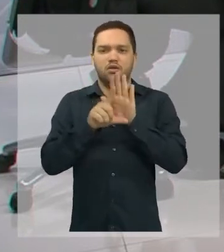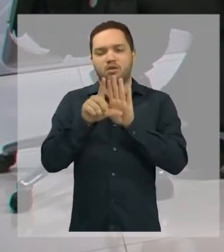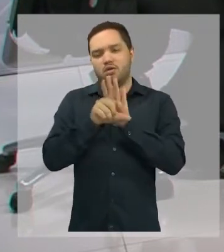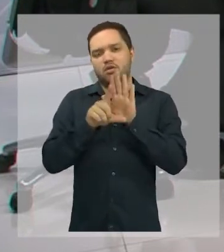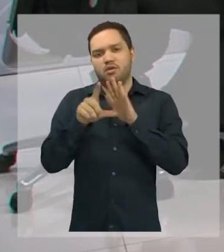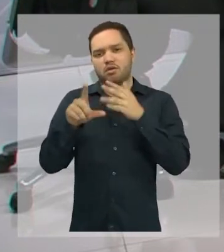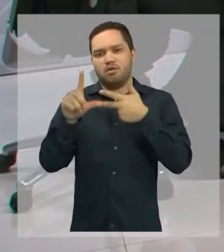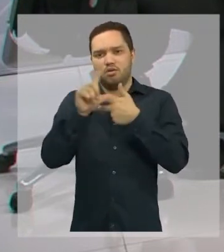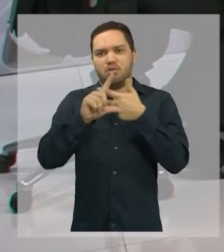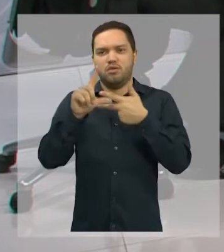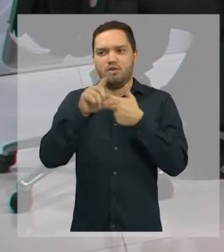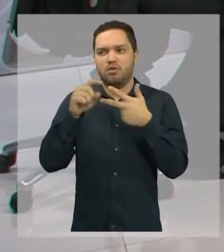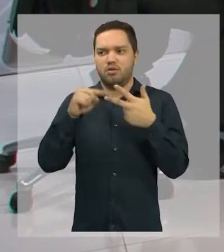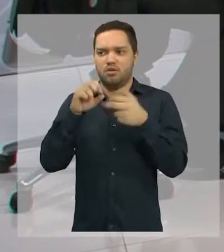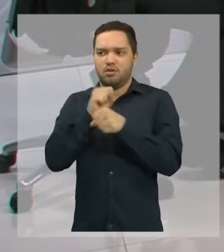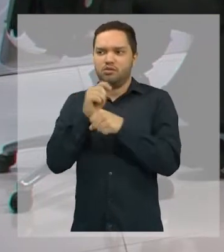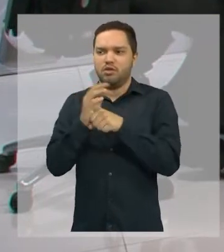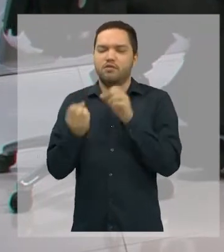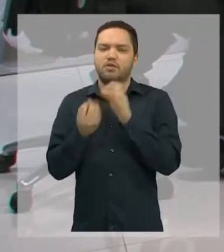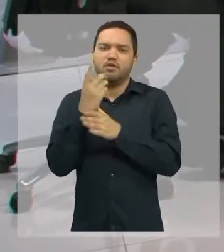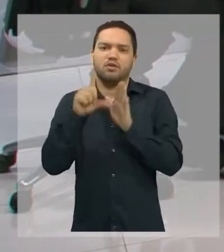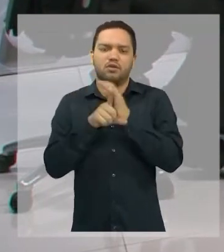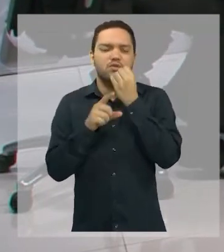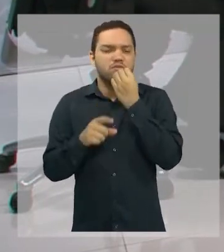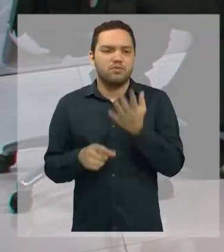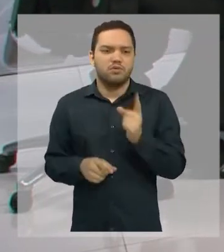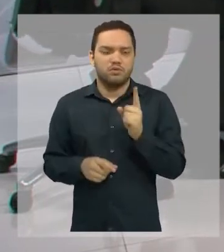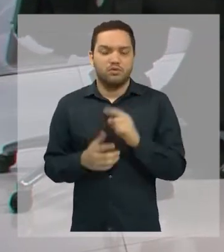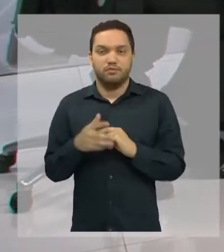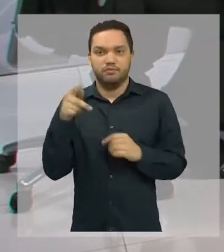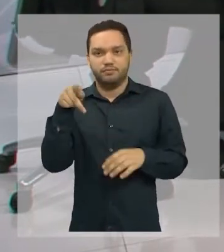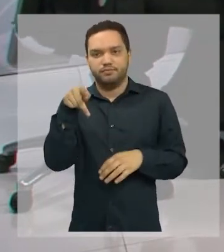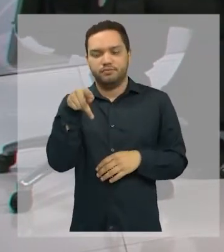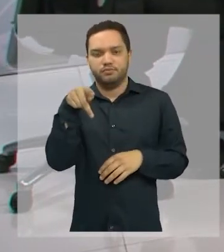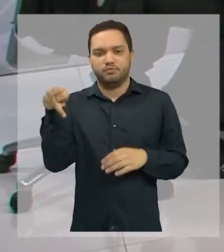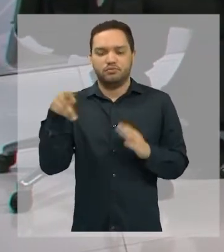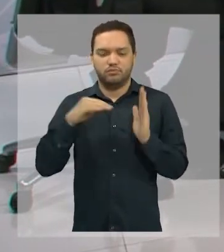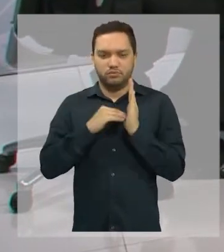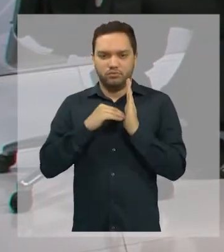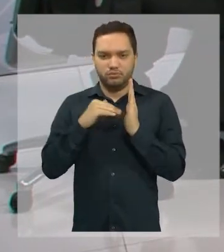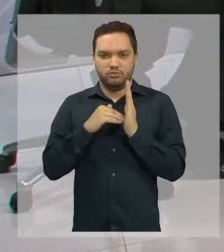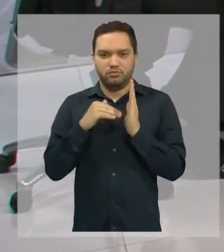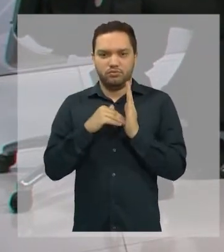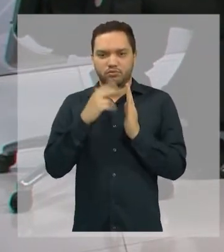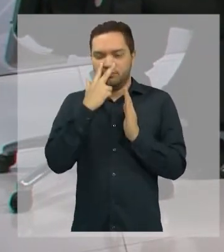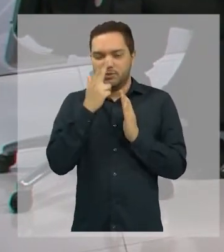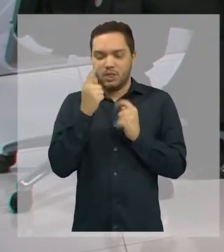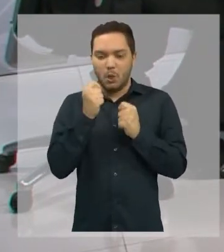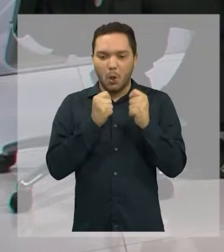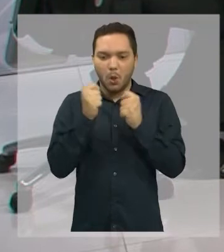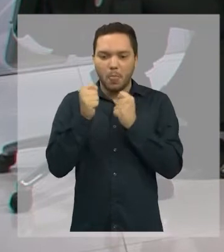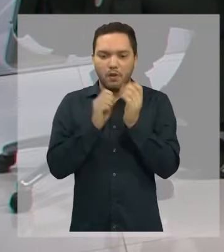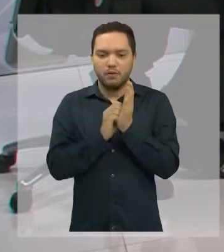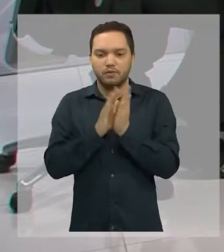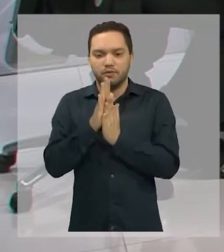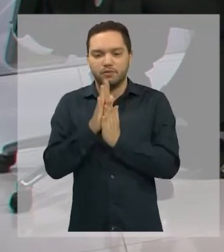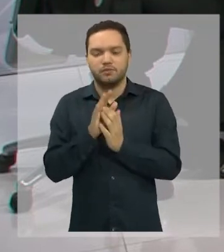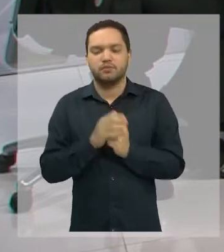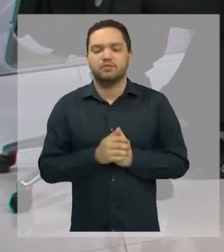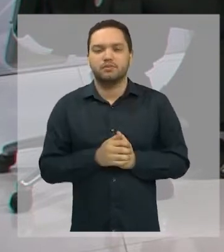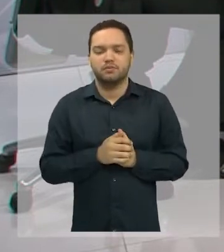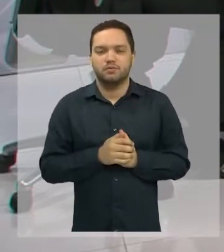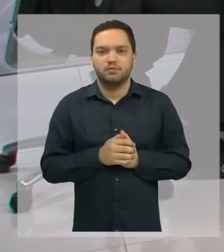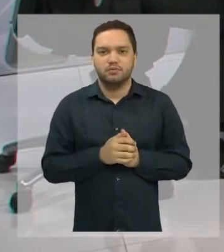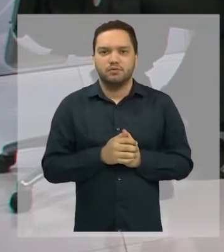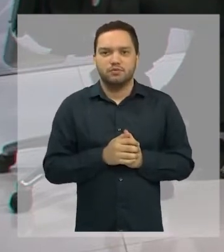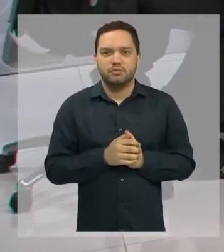judiciário legislando. Tinha que passar um impeachment, por exemplo. O presidente do Senado está segurando lá o impeachment. Não, tem que, já houve... Você diz de um